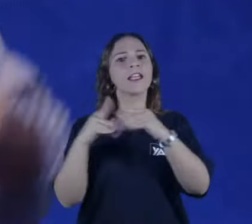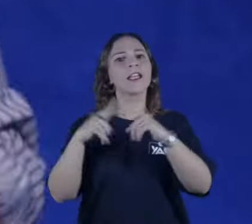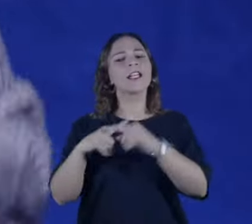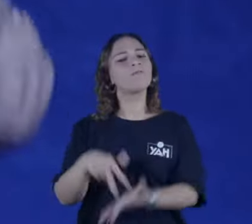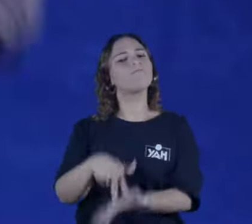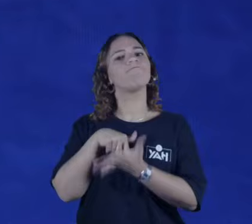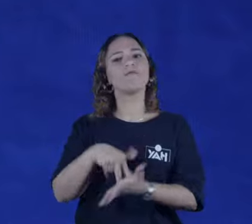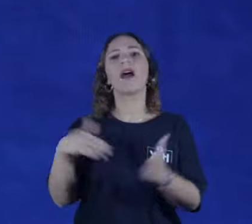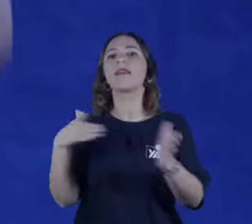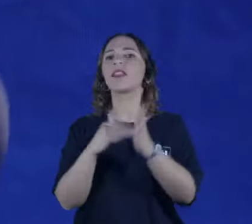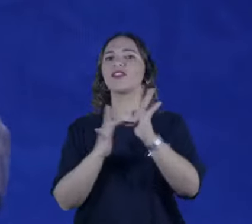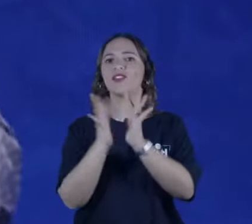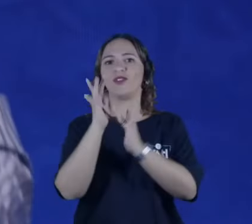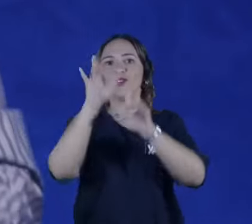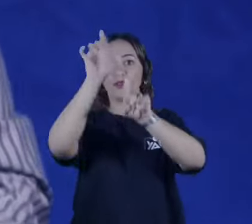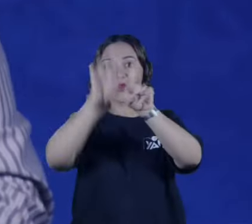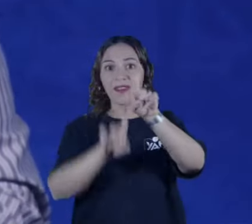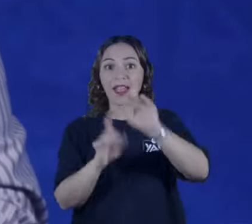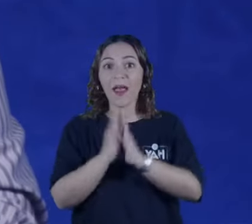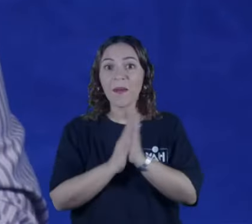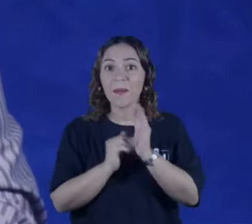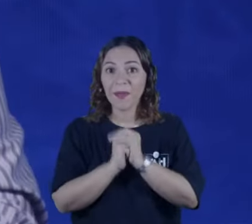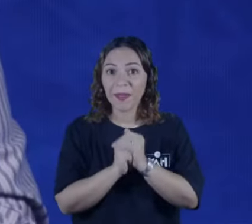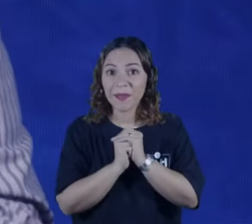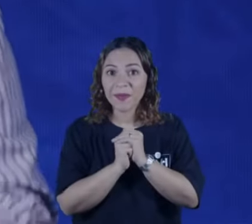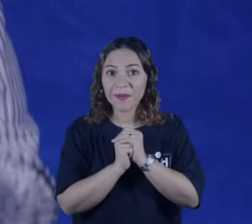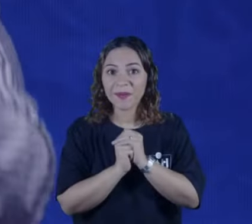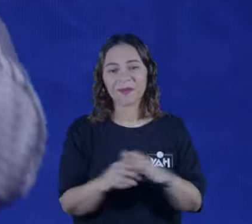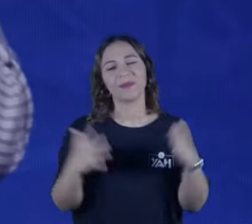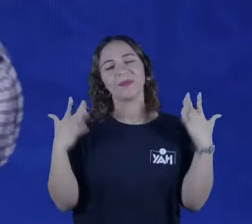de Cristo. Amém.